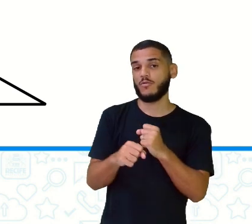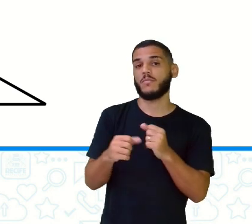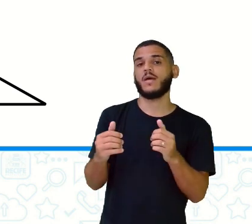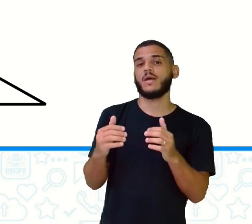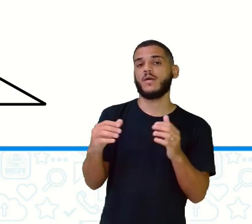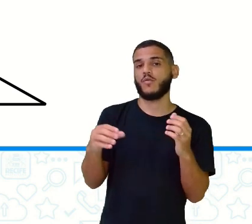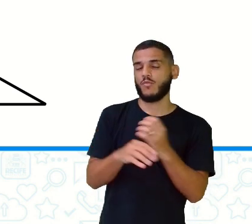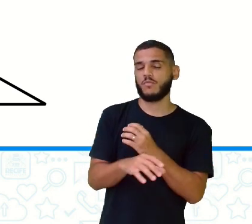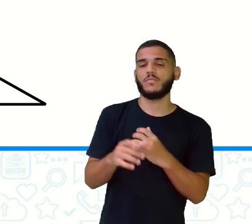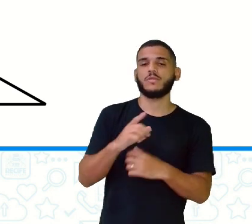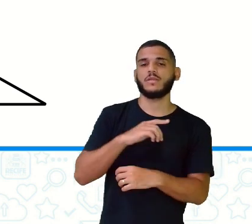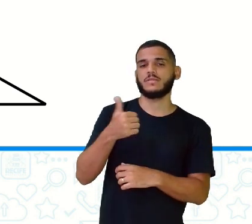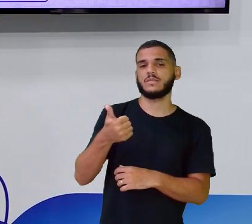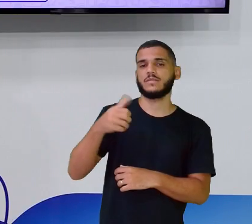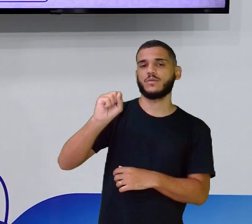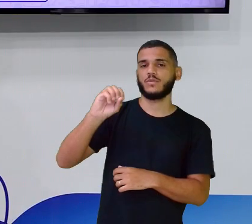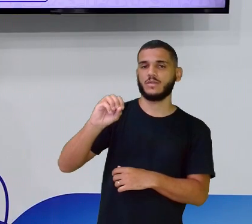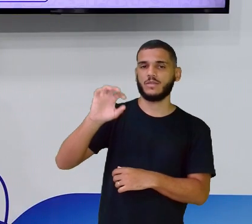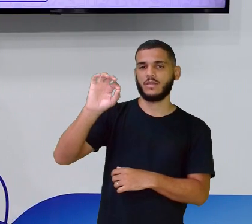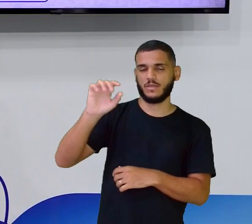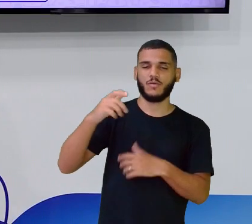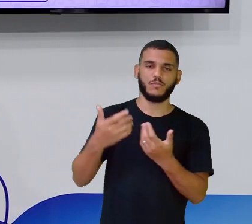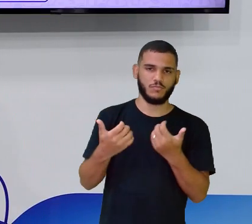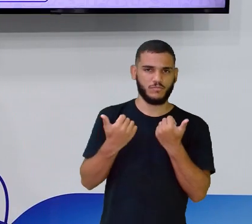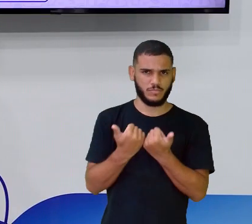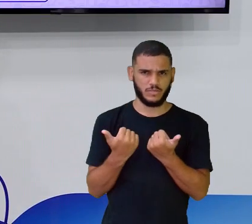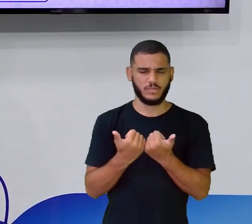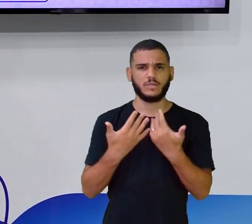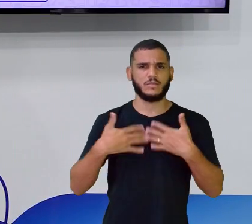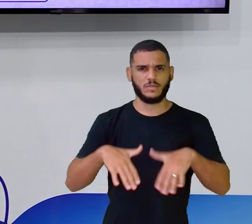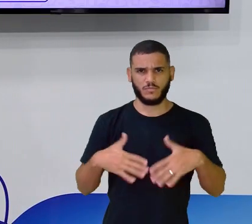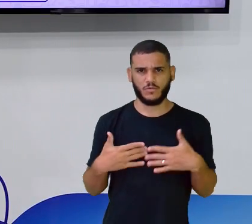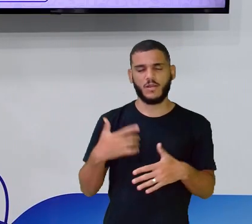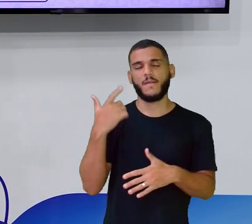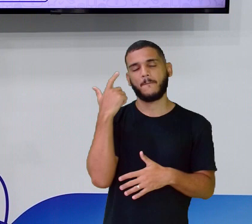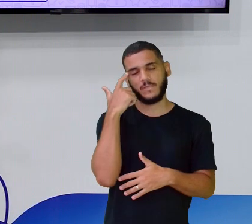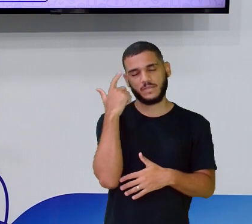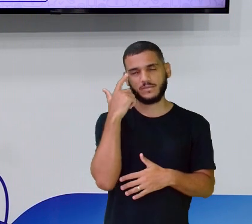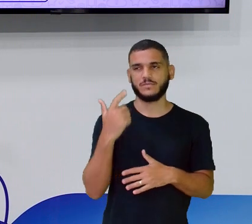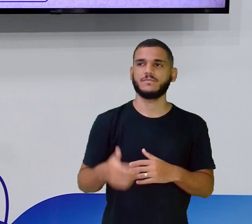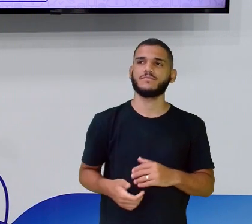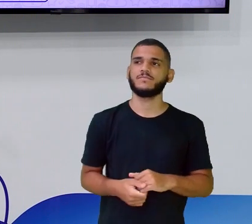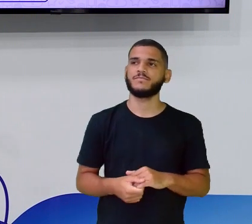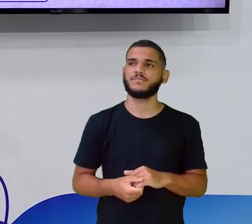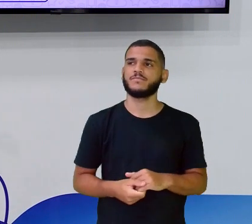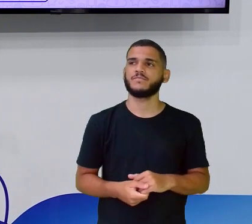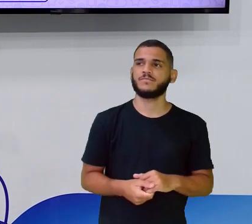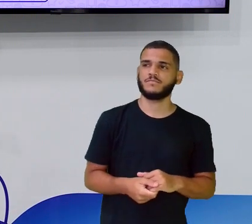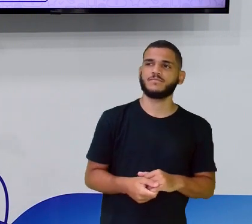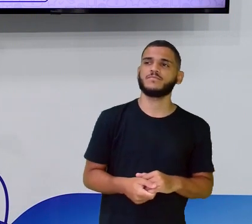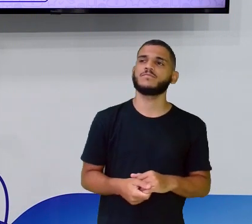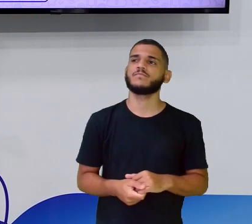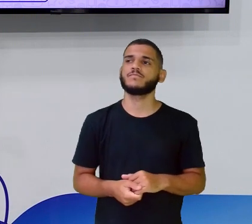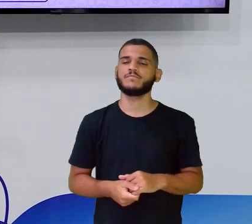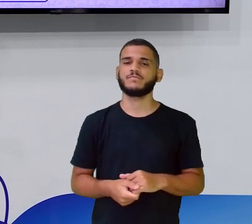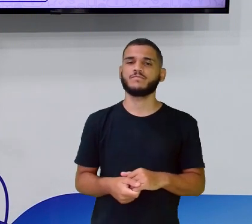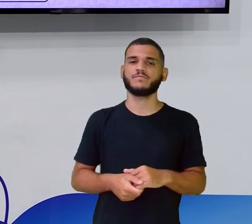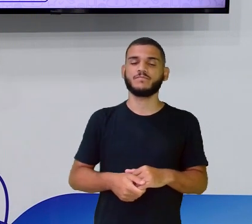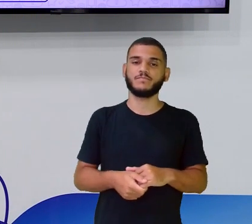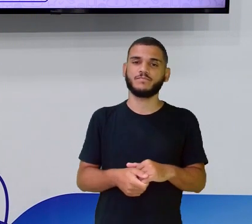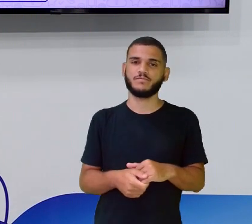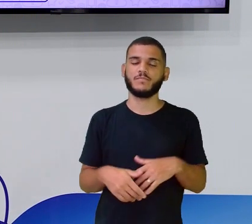dar 180 graus. Beleza? Tranquilo? Pensa nisso. O obtusângulo, vamos